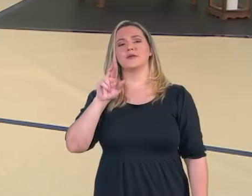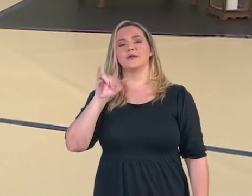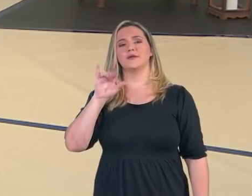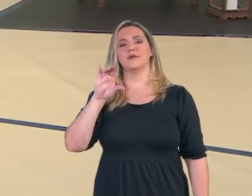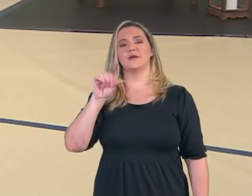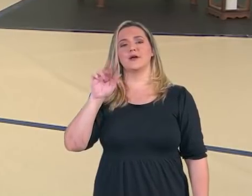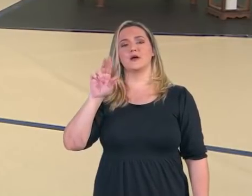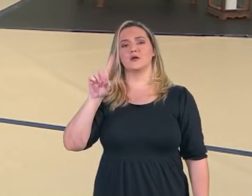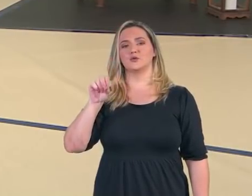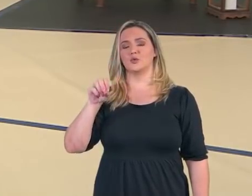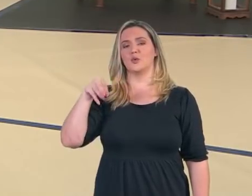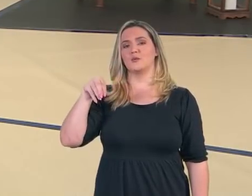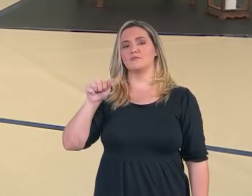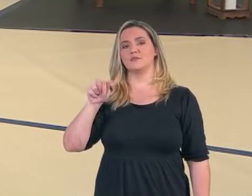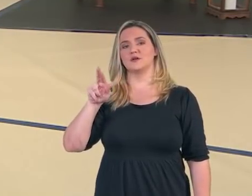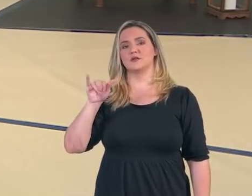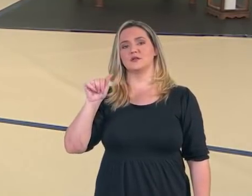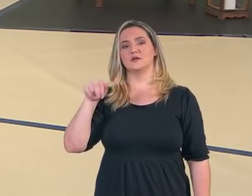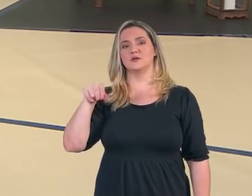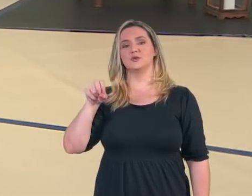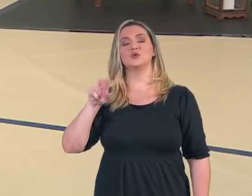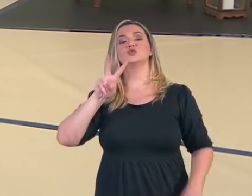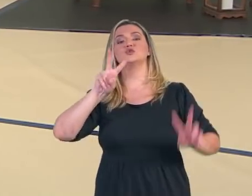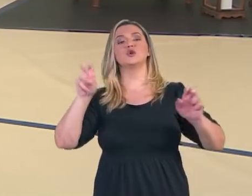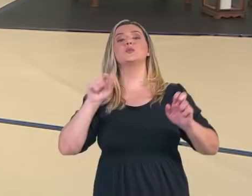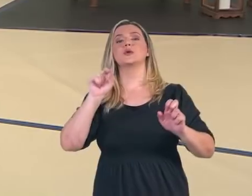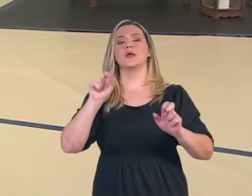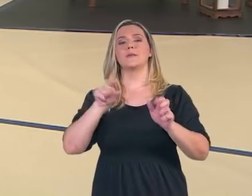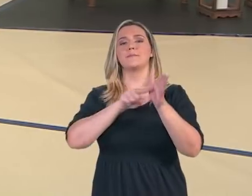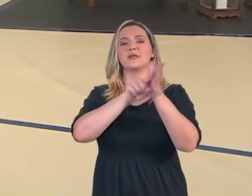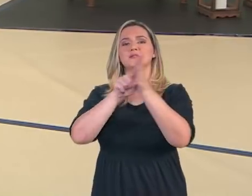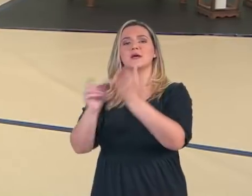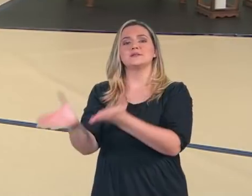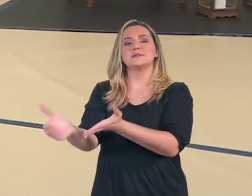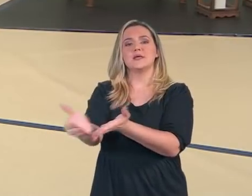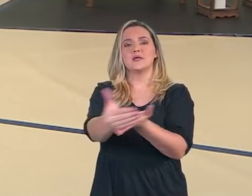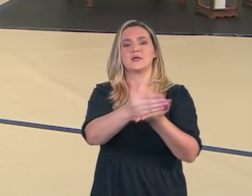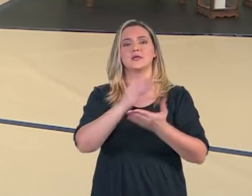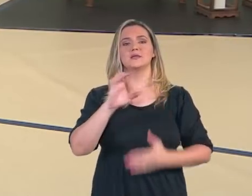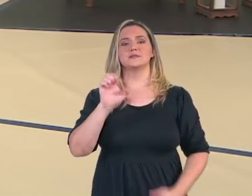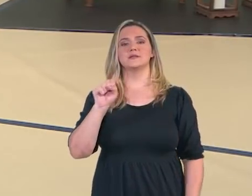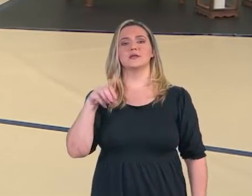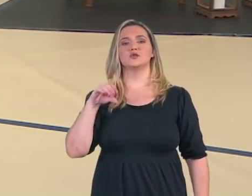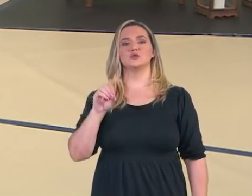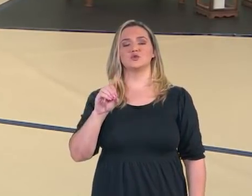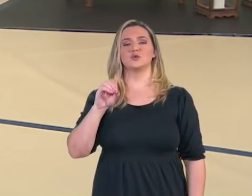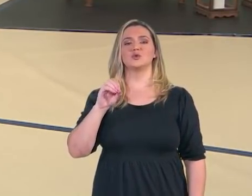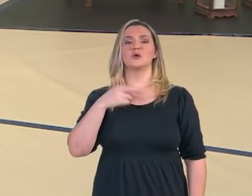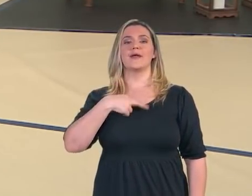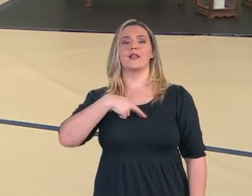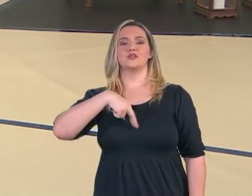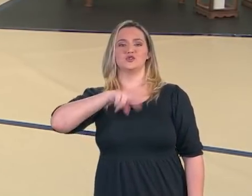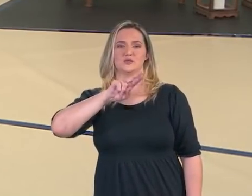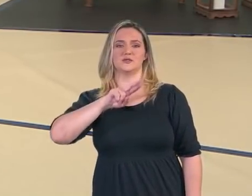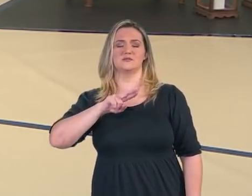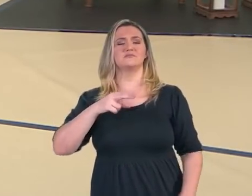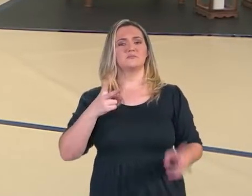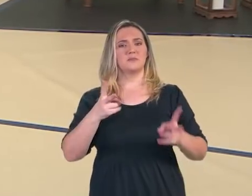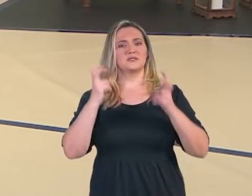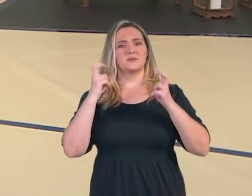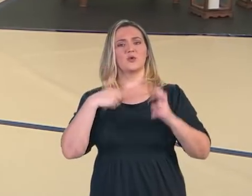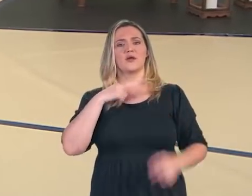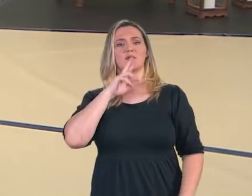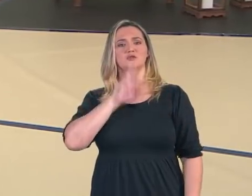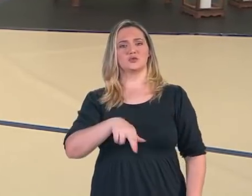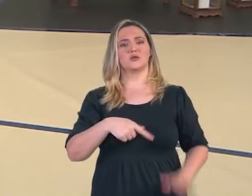estudo sobre o último censo religioso brasileiro, foi muito interessante o que eles perceberam através daquele estudo ali, e eu quero mostrar